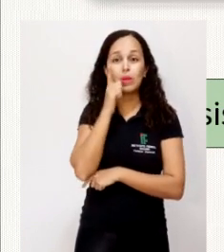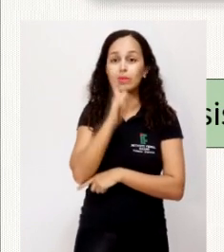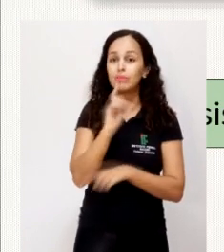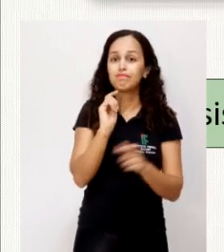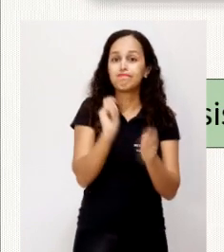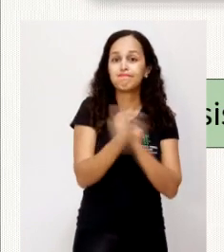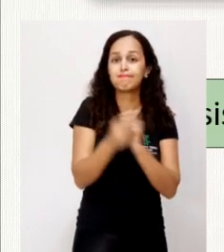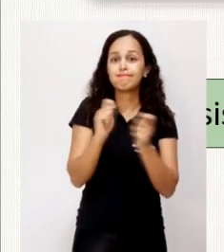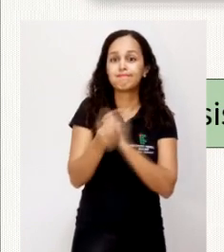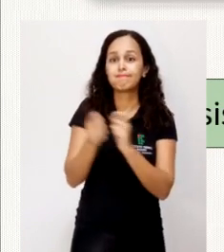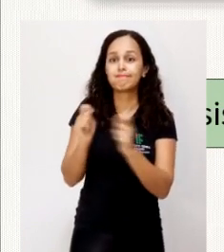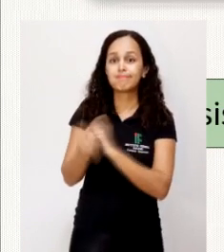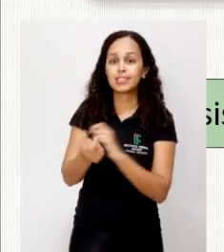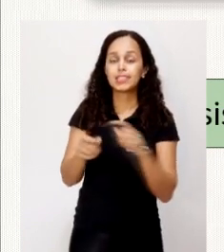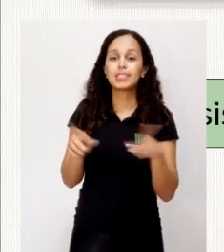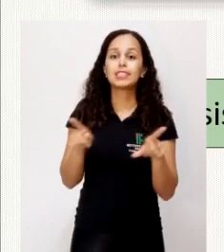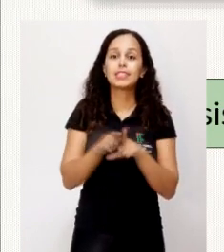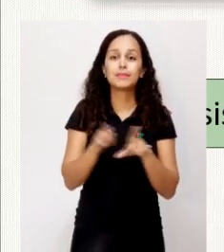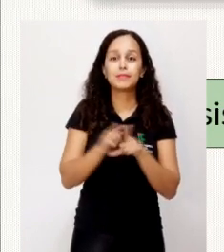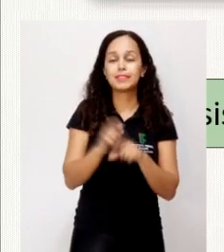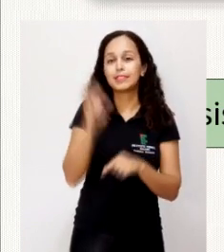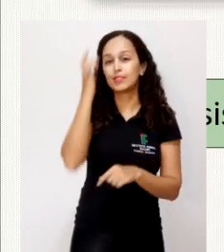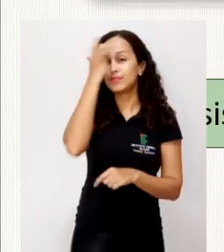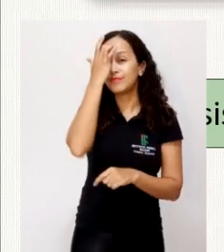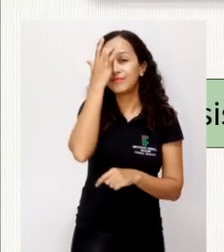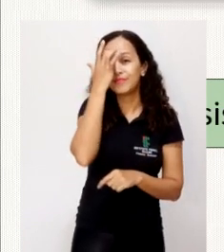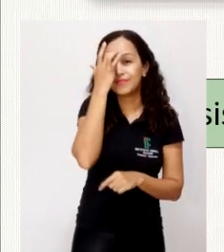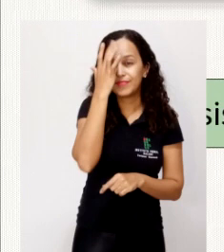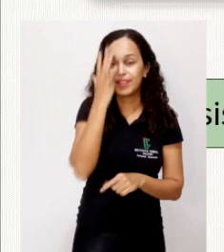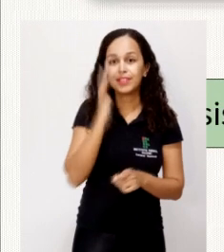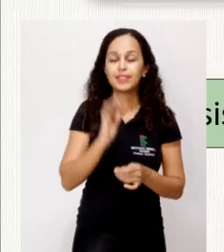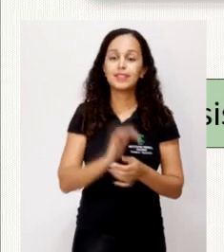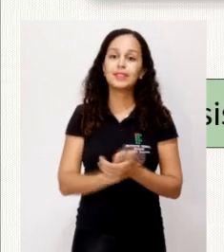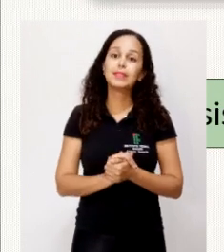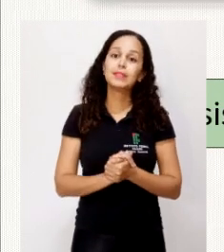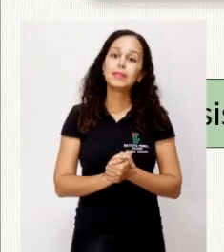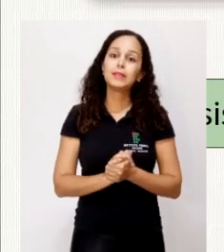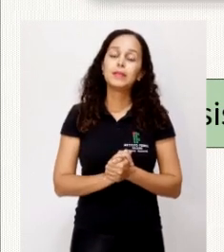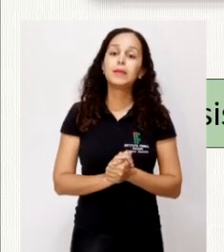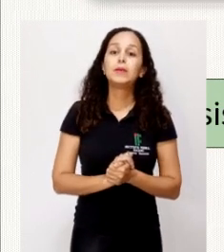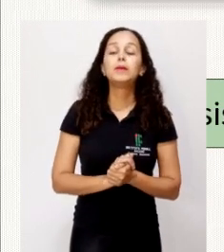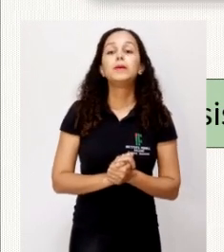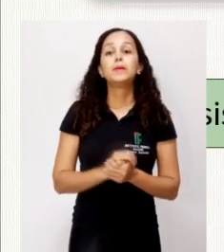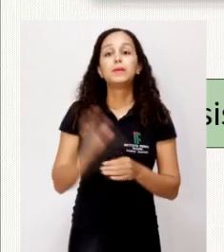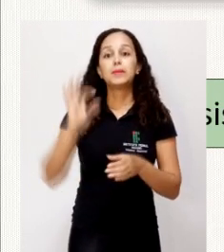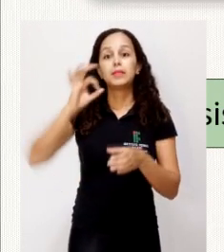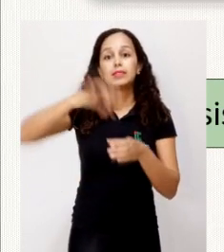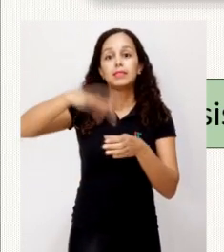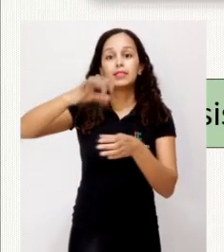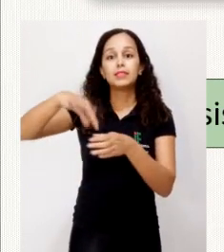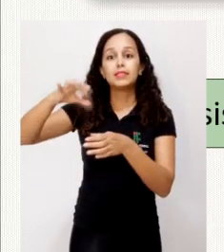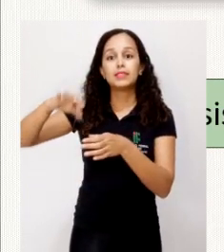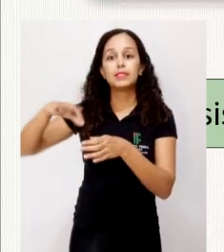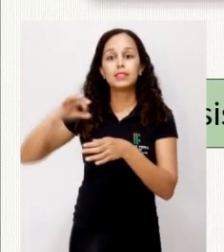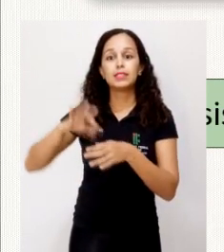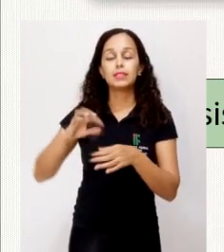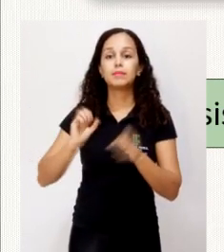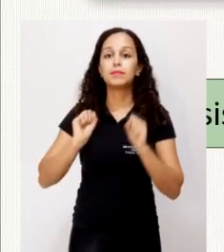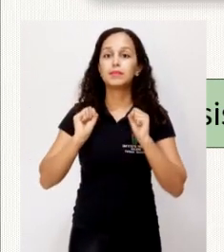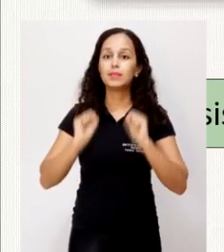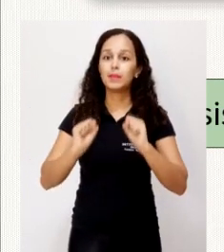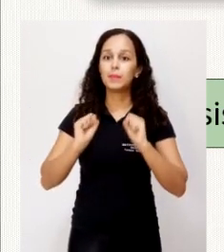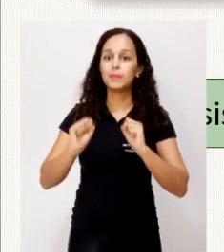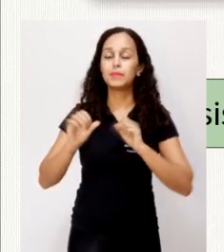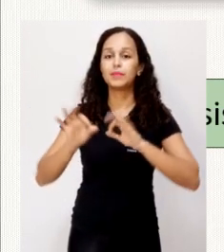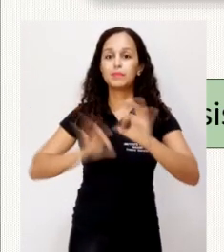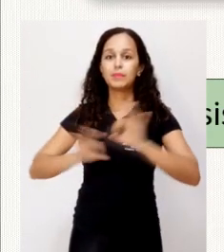essa resistência. Também são fáceis de multiplicação, muitas delas dão muitas sementes que